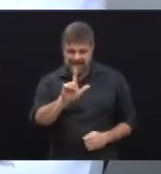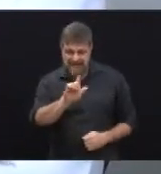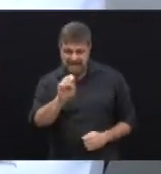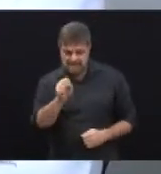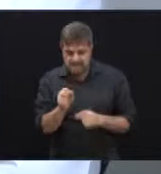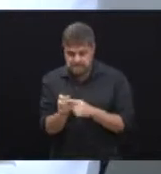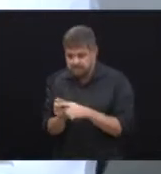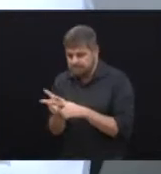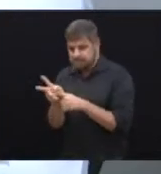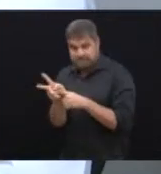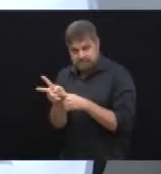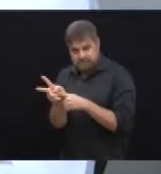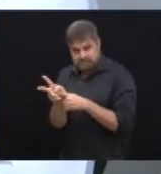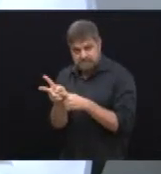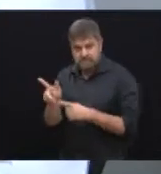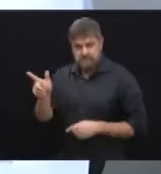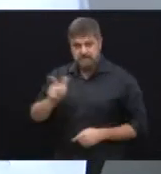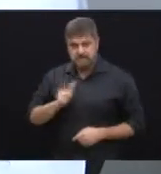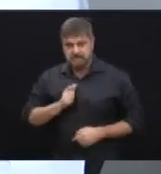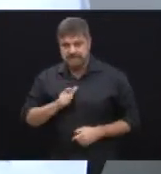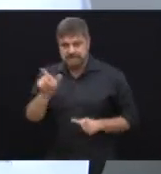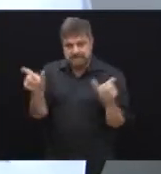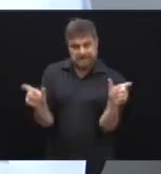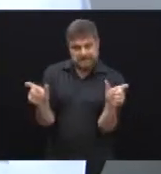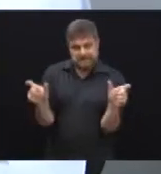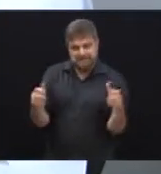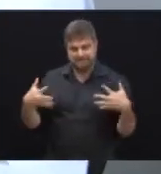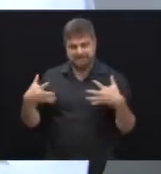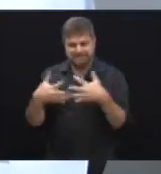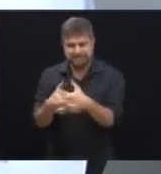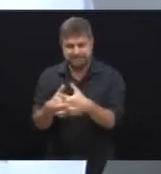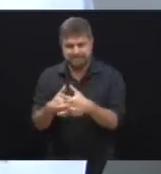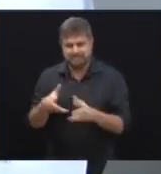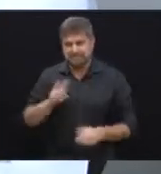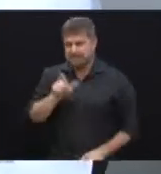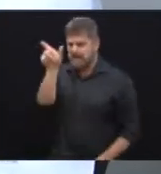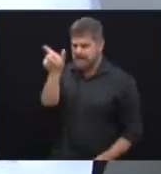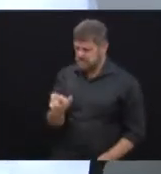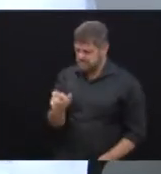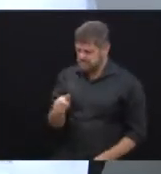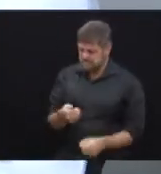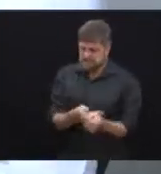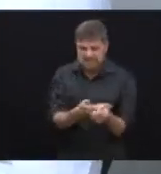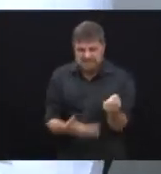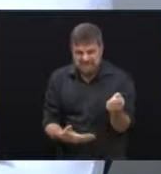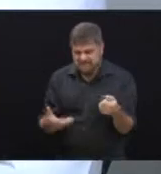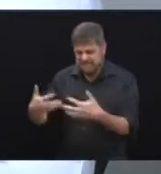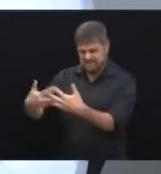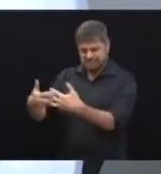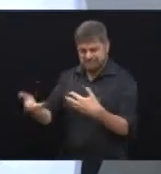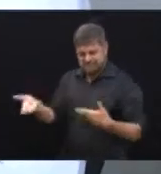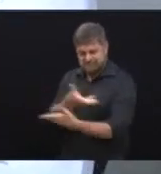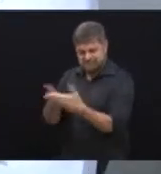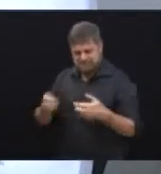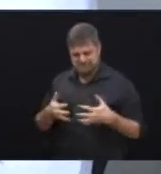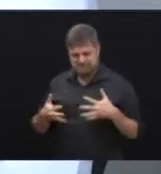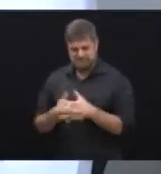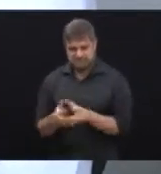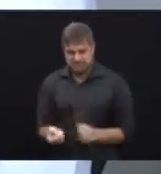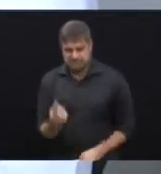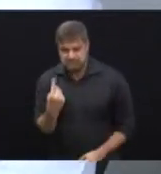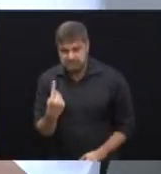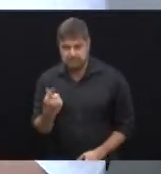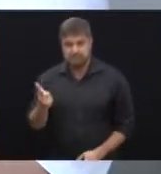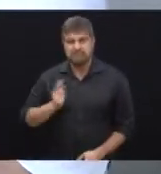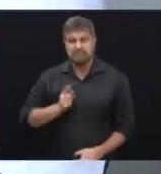é hemodiálise quanto diálise peritoneal. Porque algumas pessoas às vezes confundem. A pessoa faz diálise. Não, ela faz hemodiálise. Não,